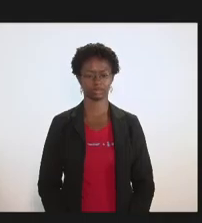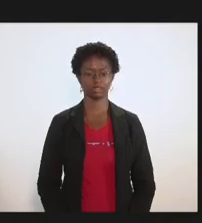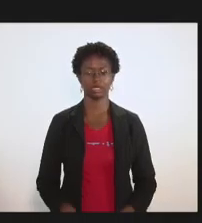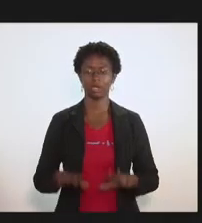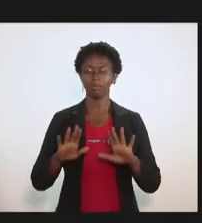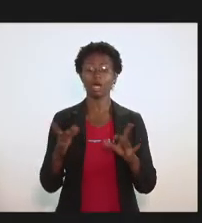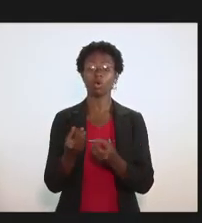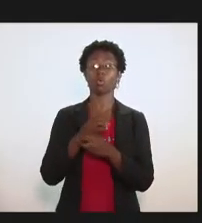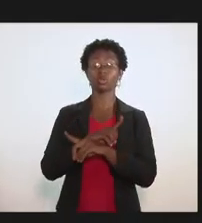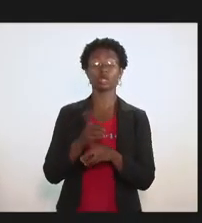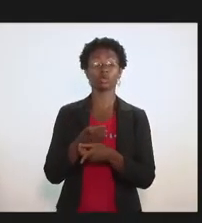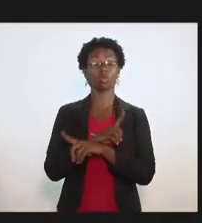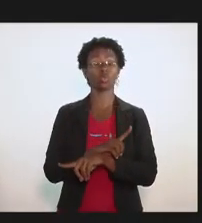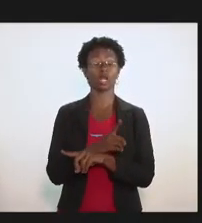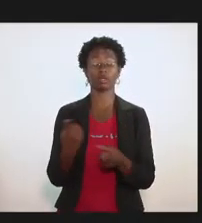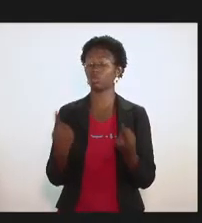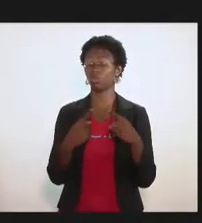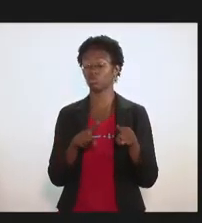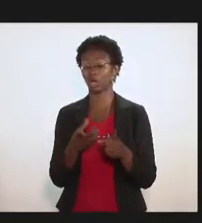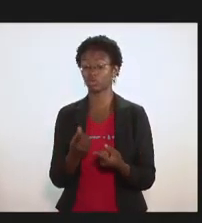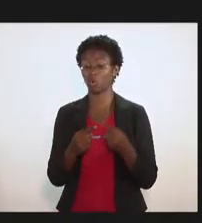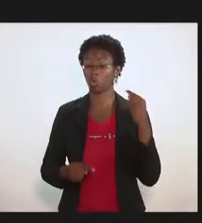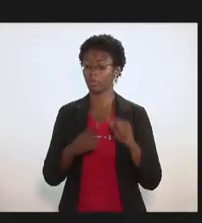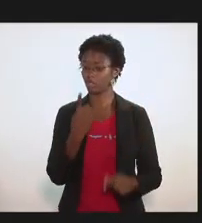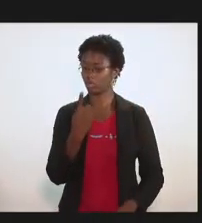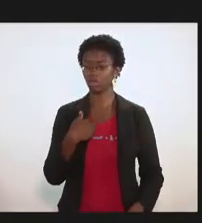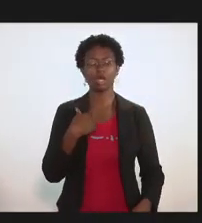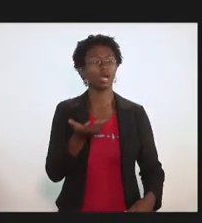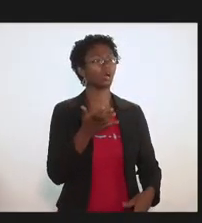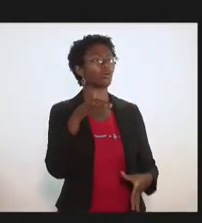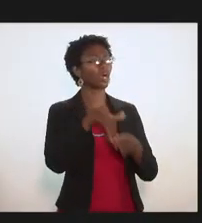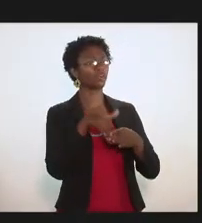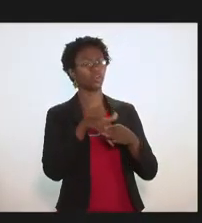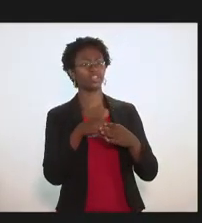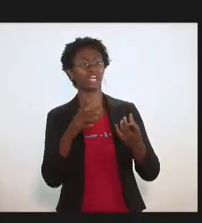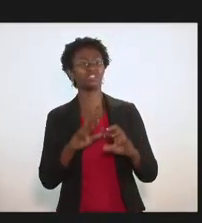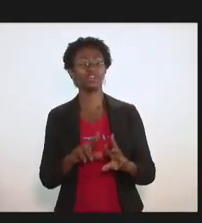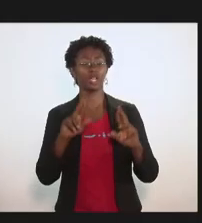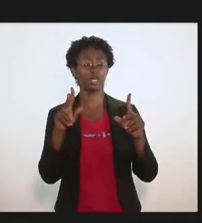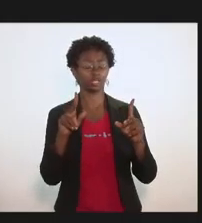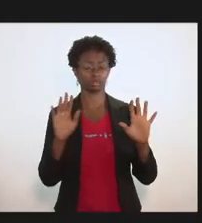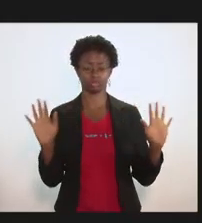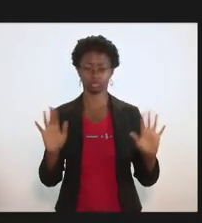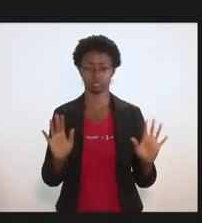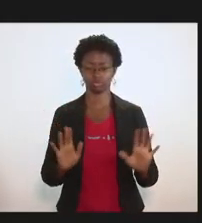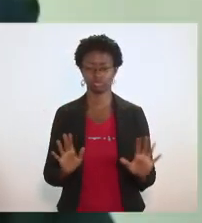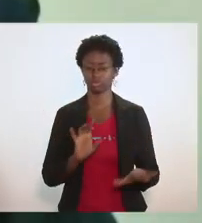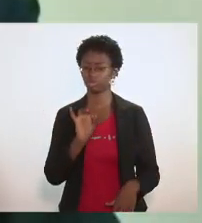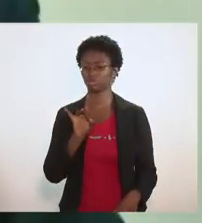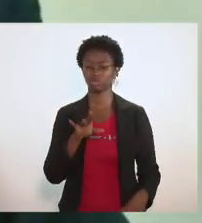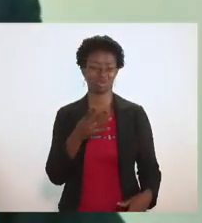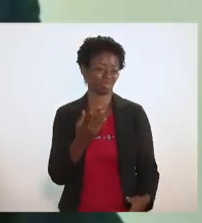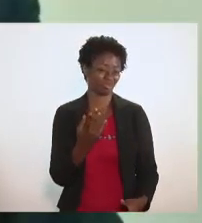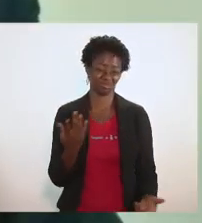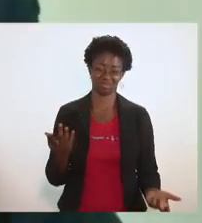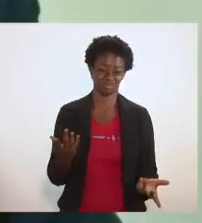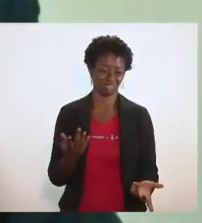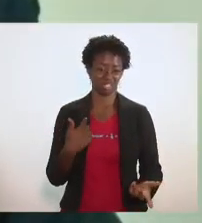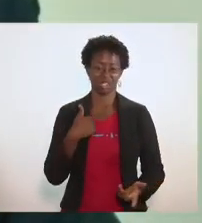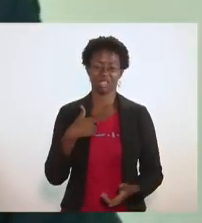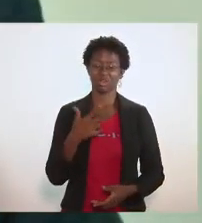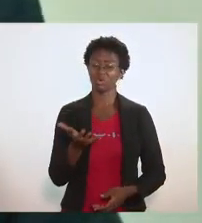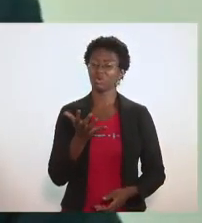Foi contrário. O Márcio tem razão. O parecer é omisso em relação a 1. Não, omisso não. Está contrário à